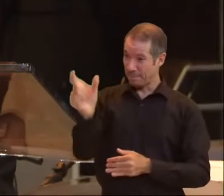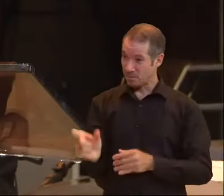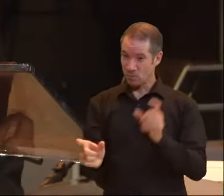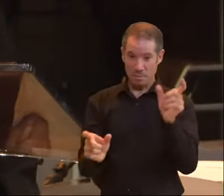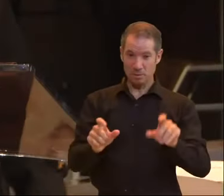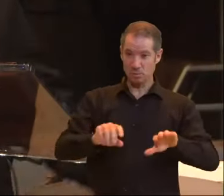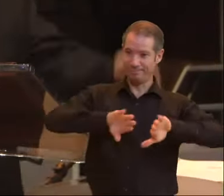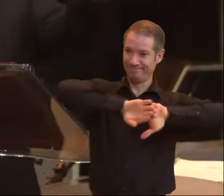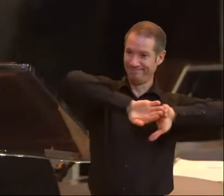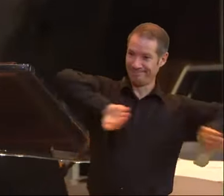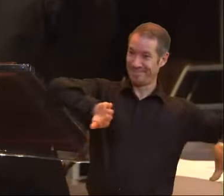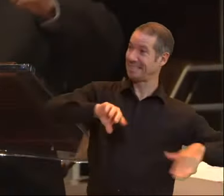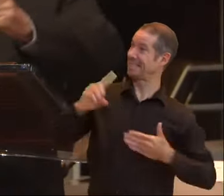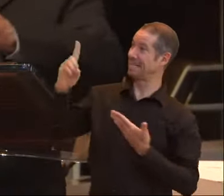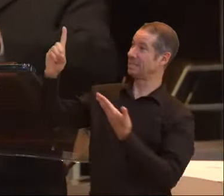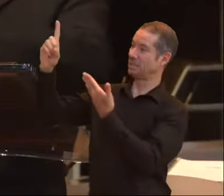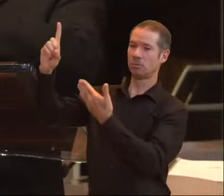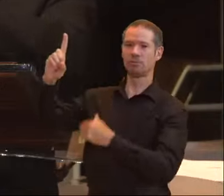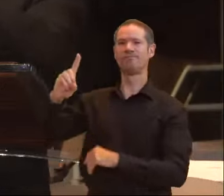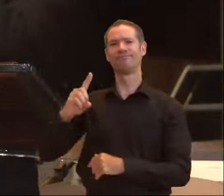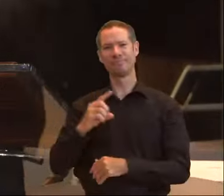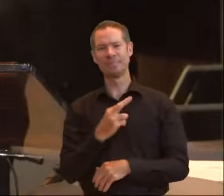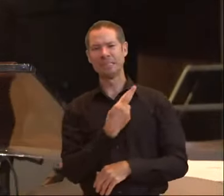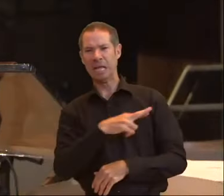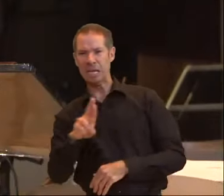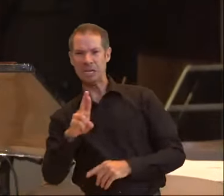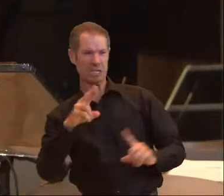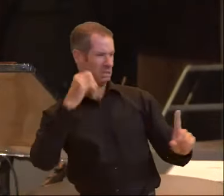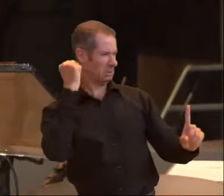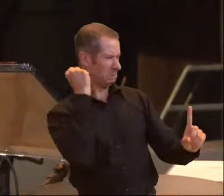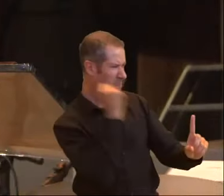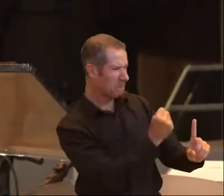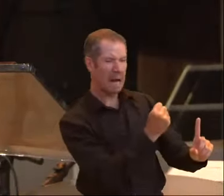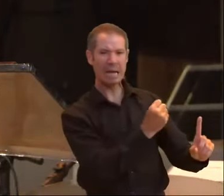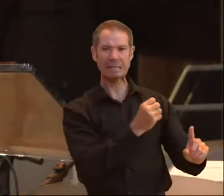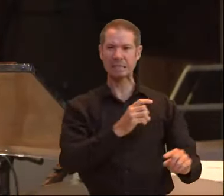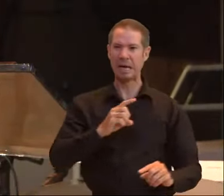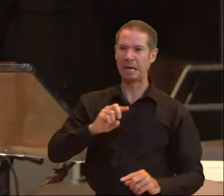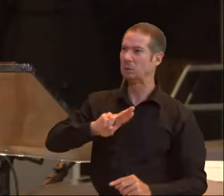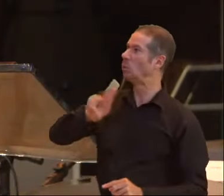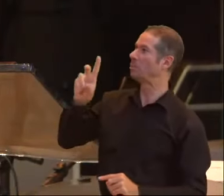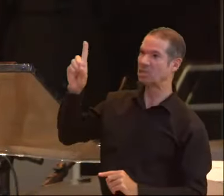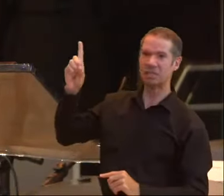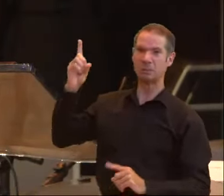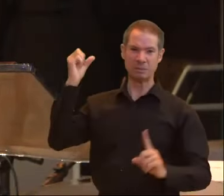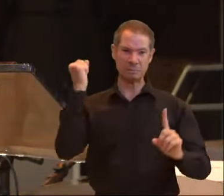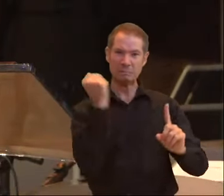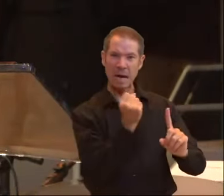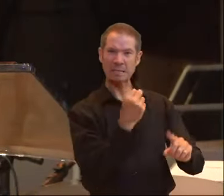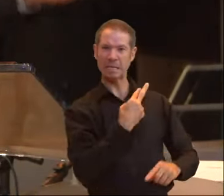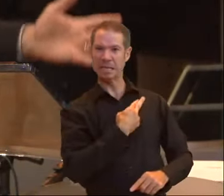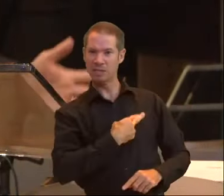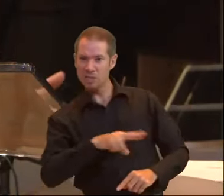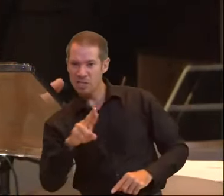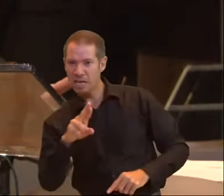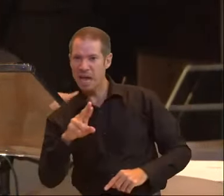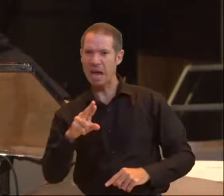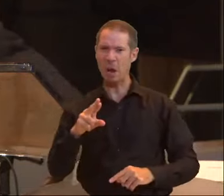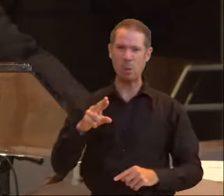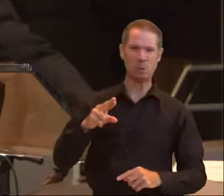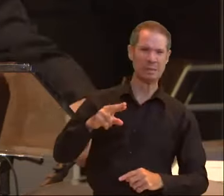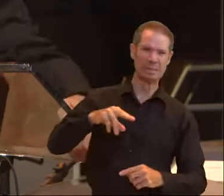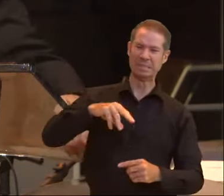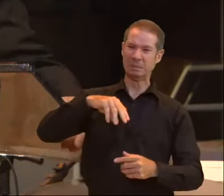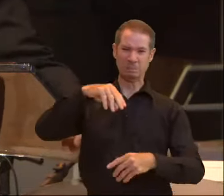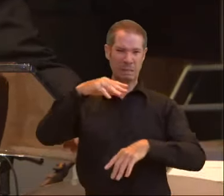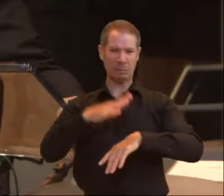Deus. Em nome da religião se mata, em nome de Deus se mata. Em nome da religião se comete as